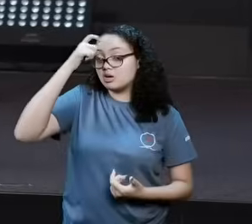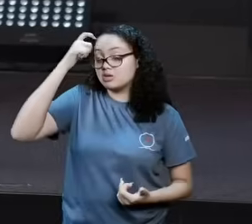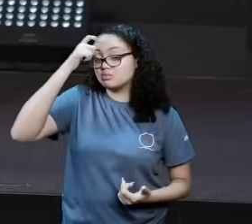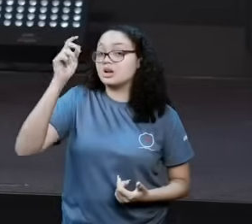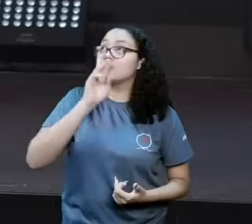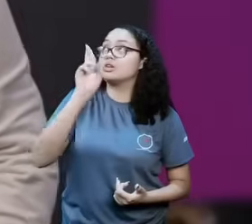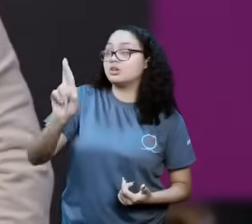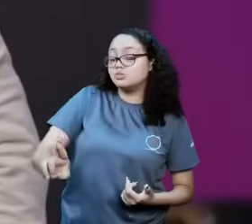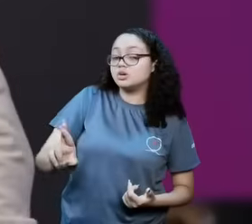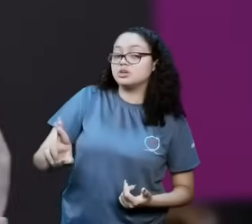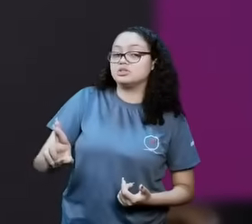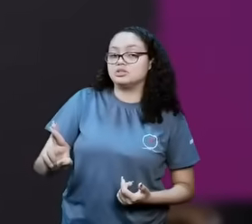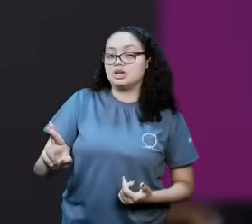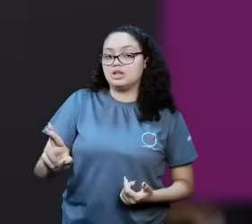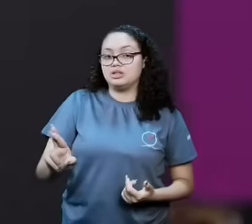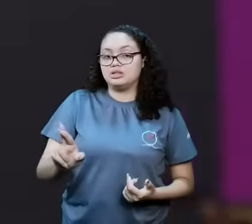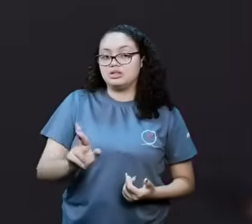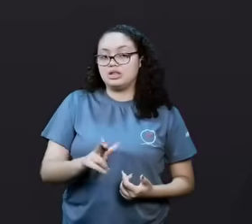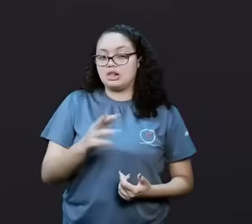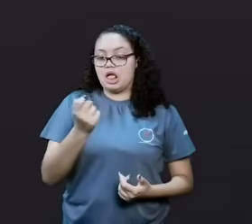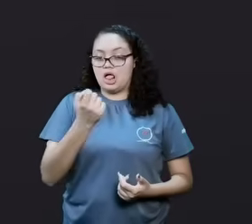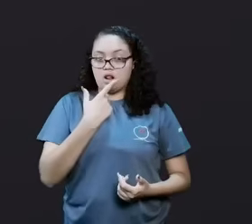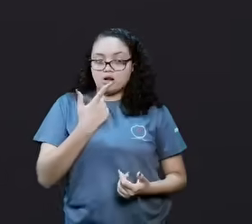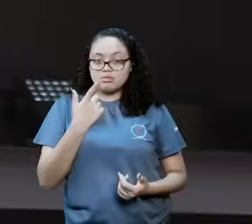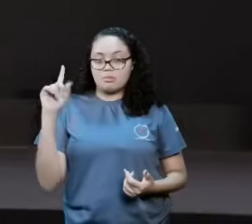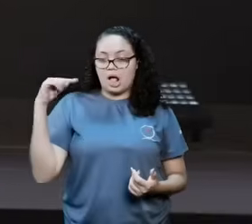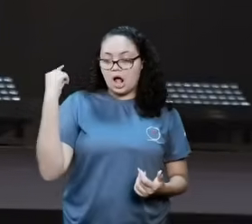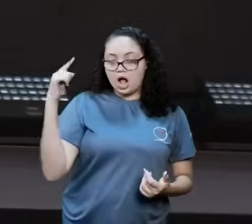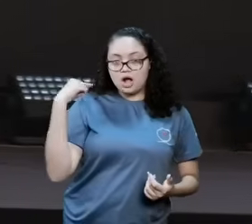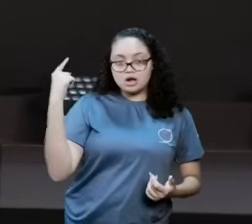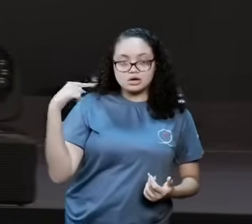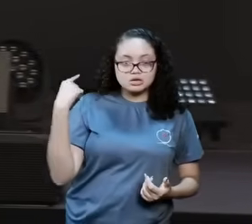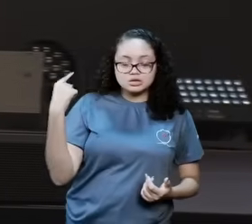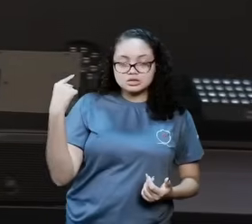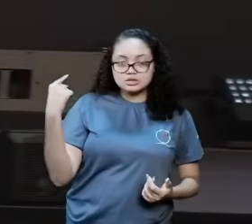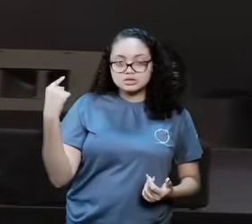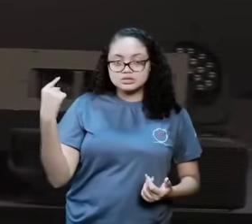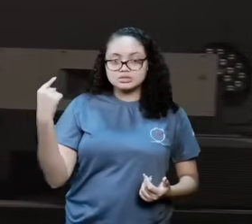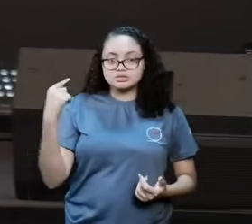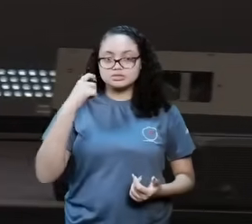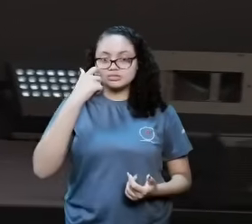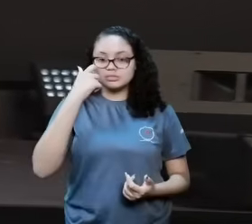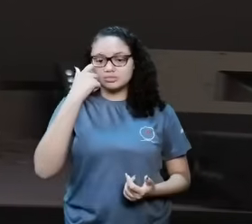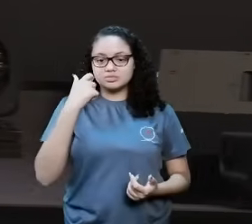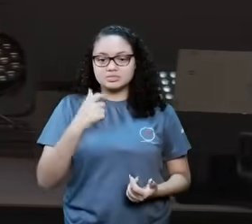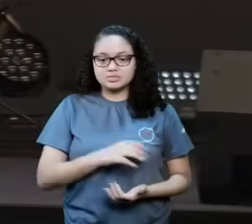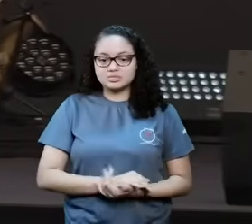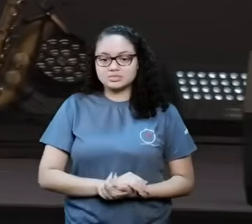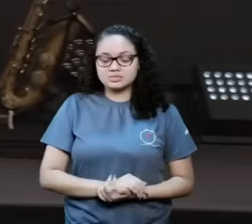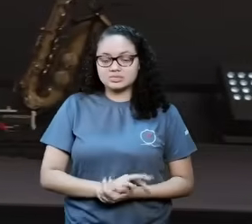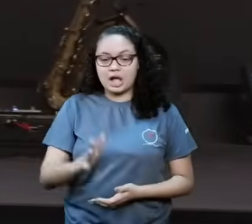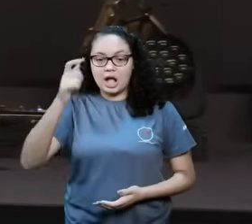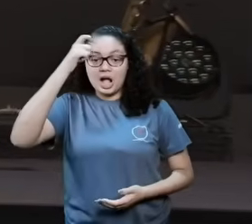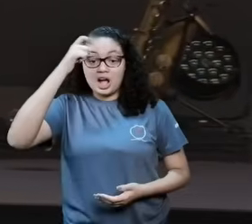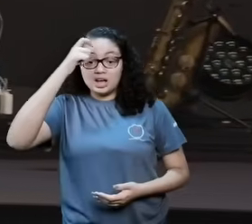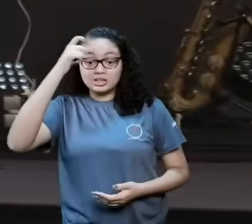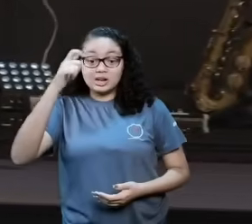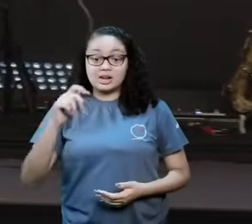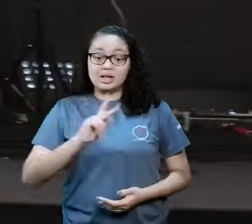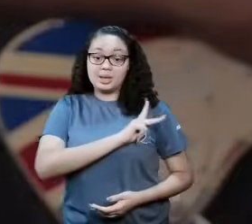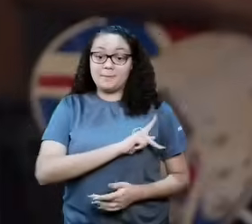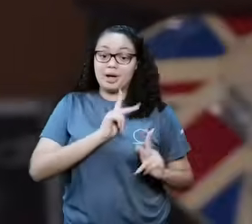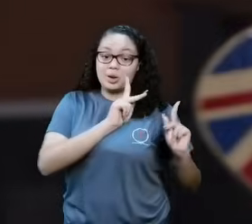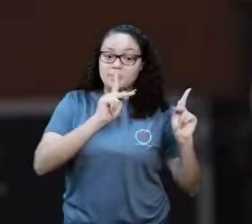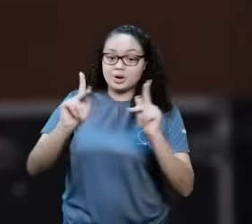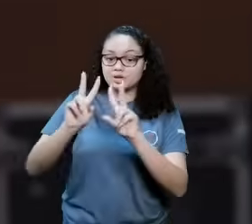racional. Ele não está dopado. Ele não está em extasia espiritual. A racionalidade que Paulo